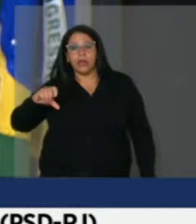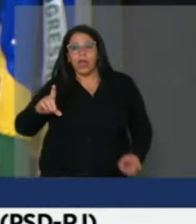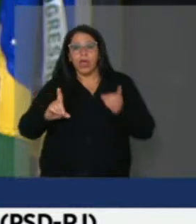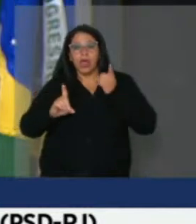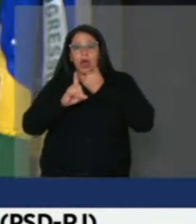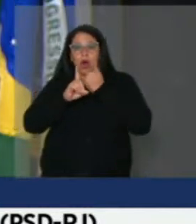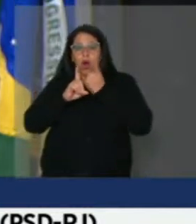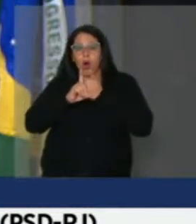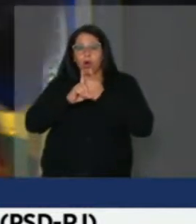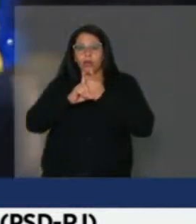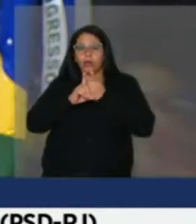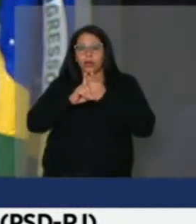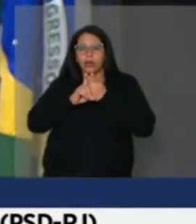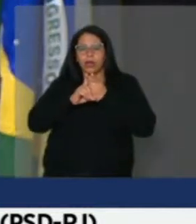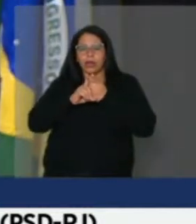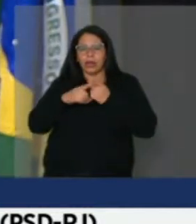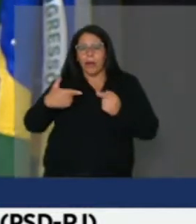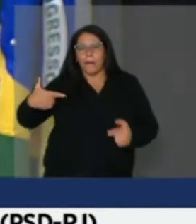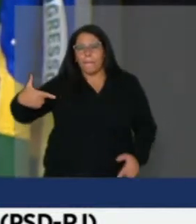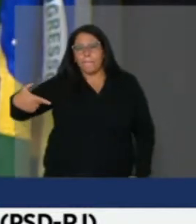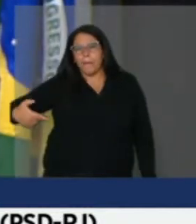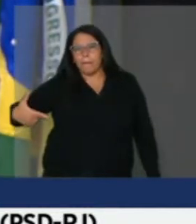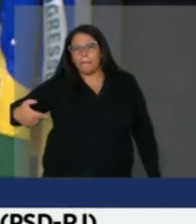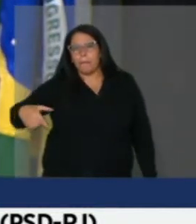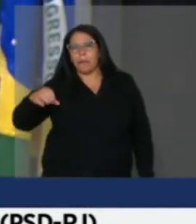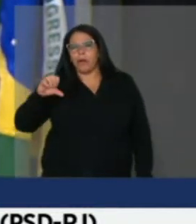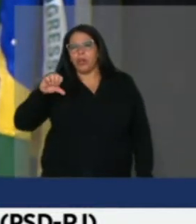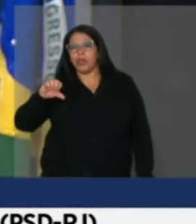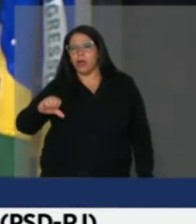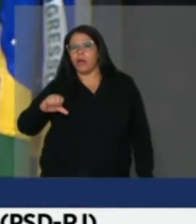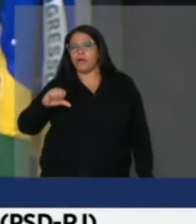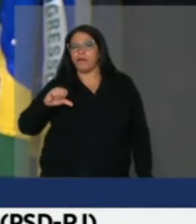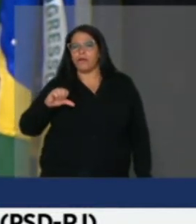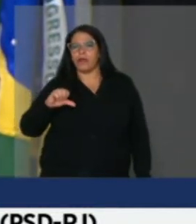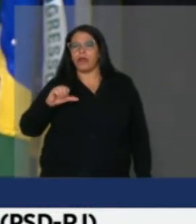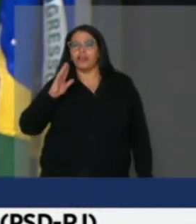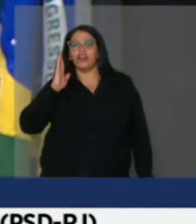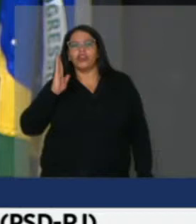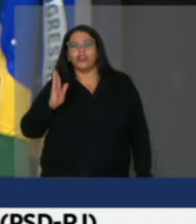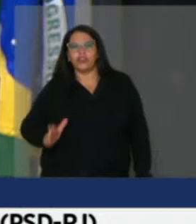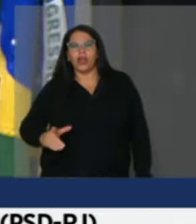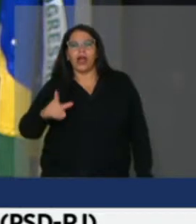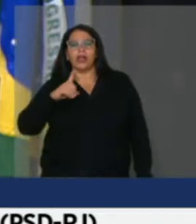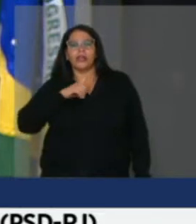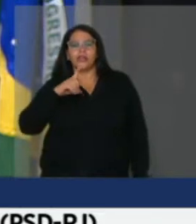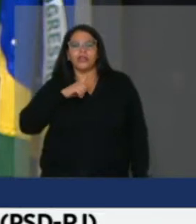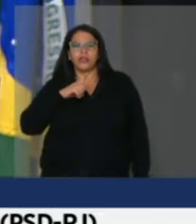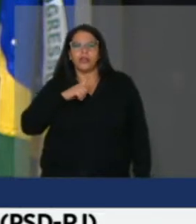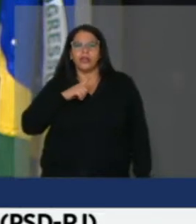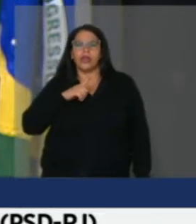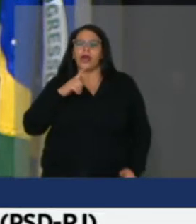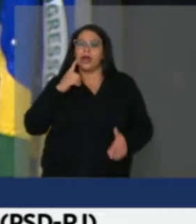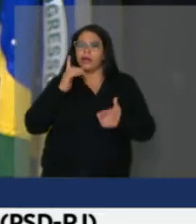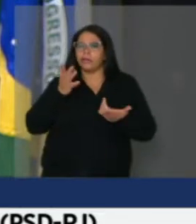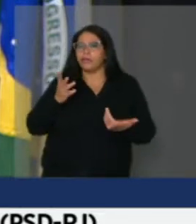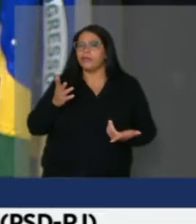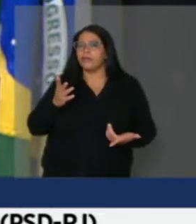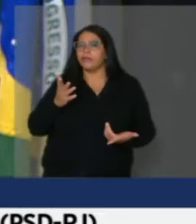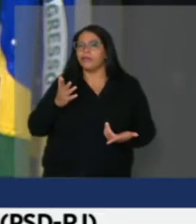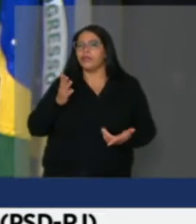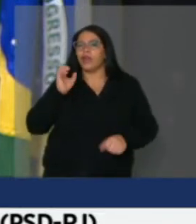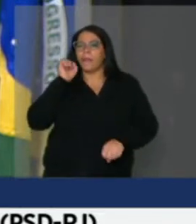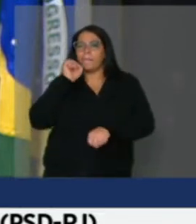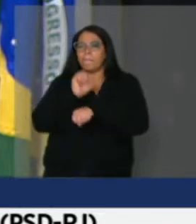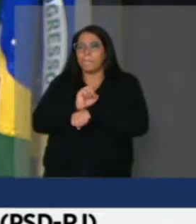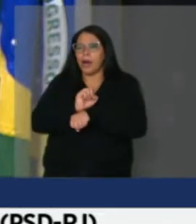área concentrada, ou seja, a vítima já havia, muito provavelmente, parado